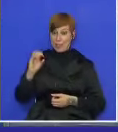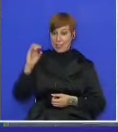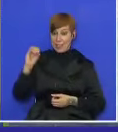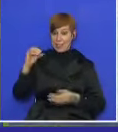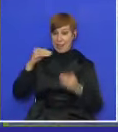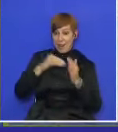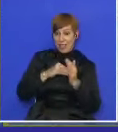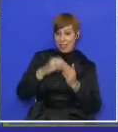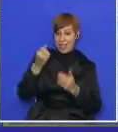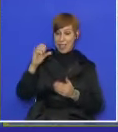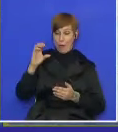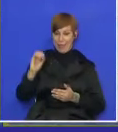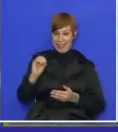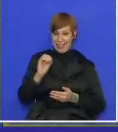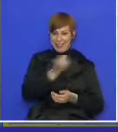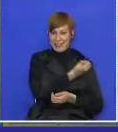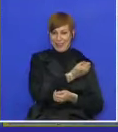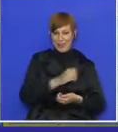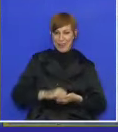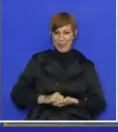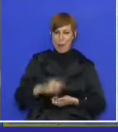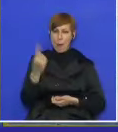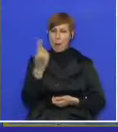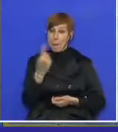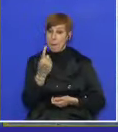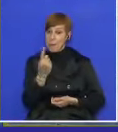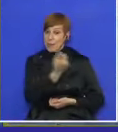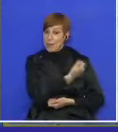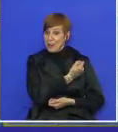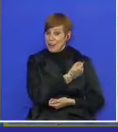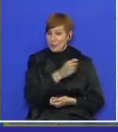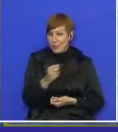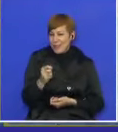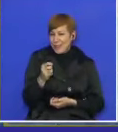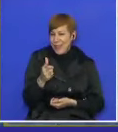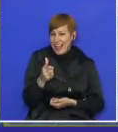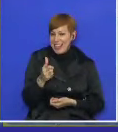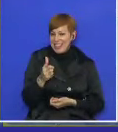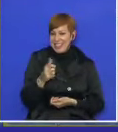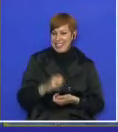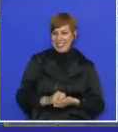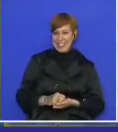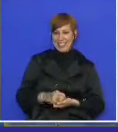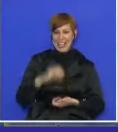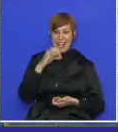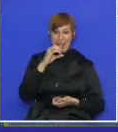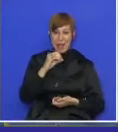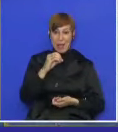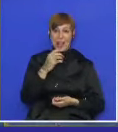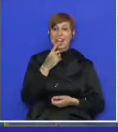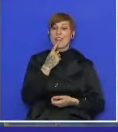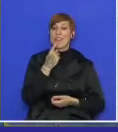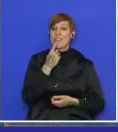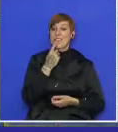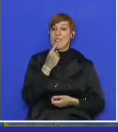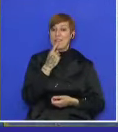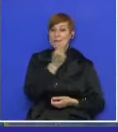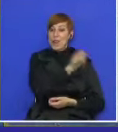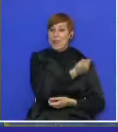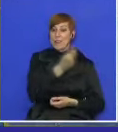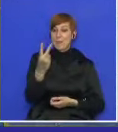0 a 80. O primeiro número está chegando. Bola vermelha, número